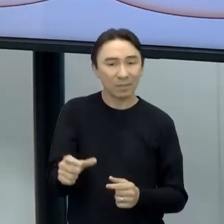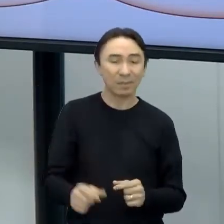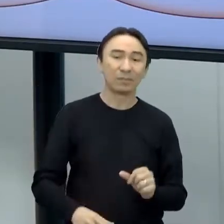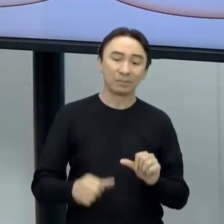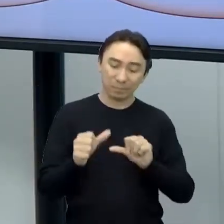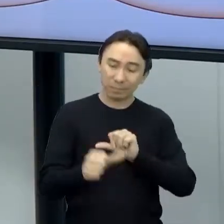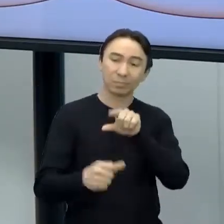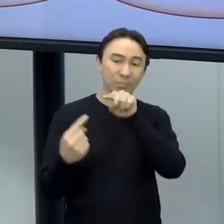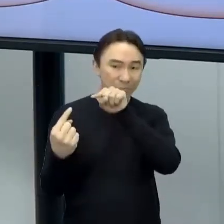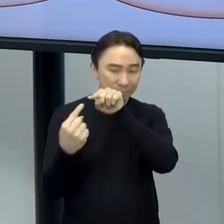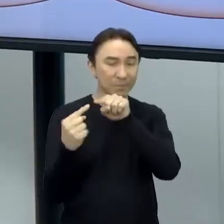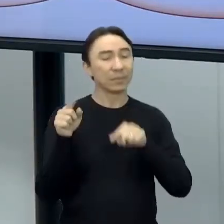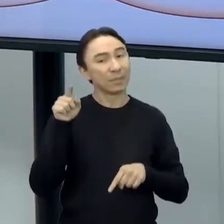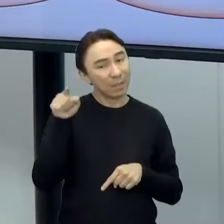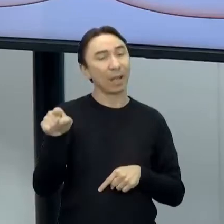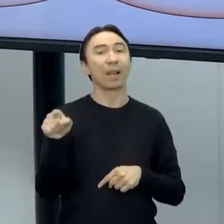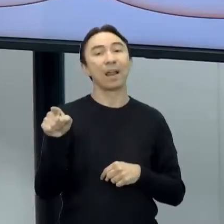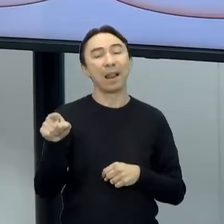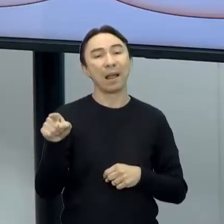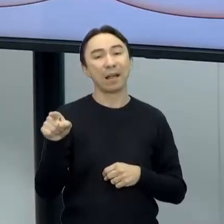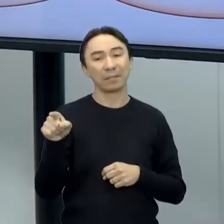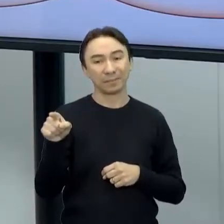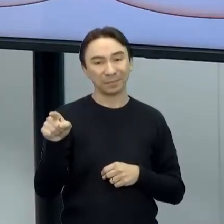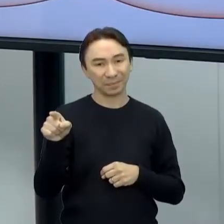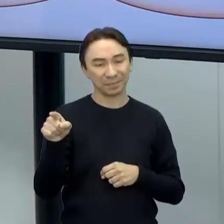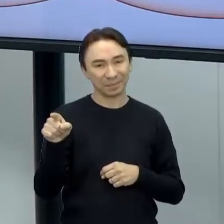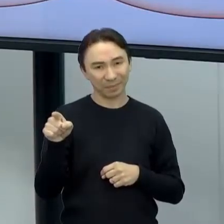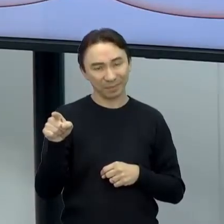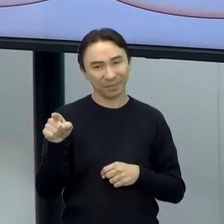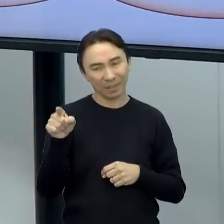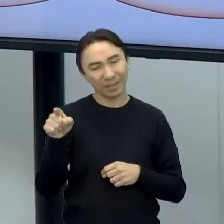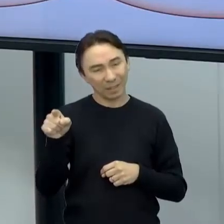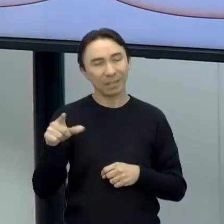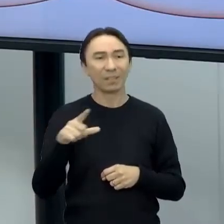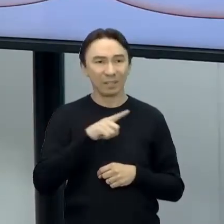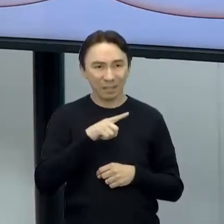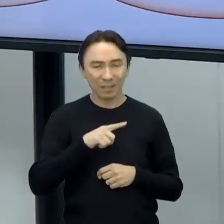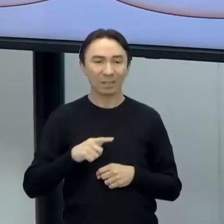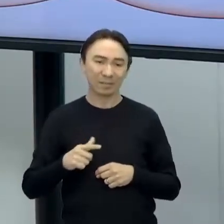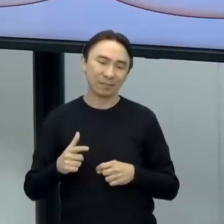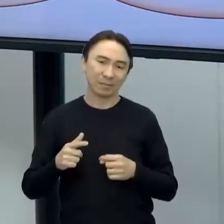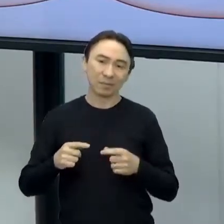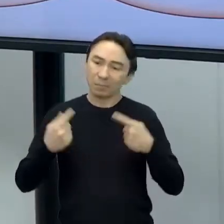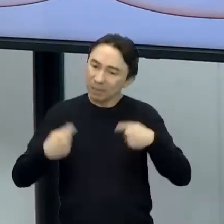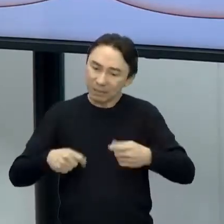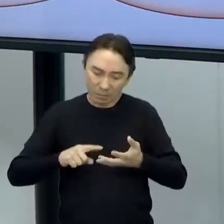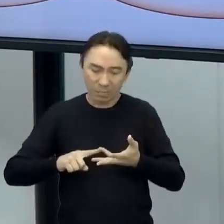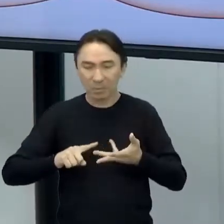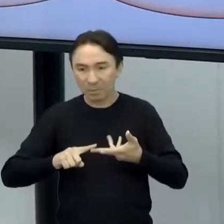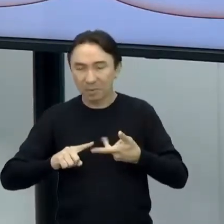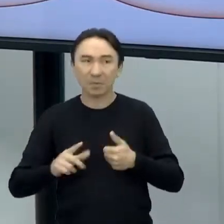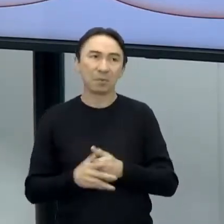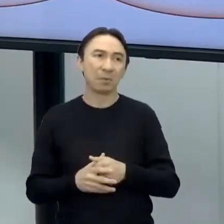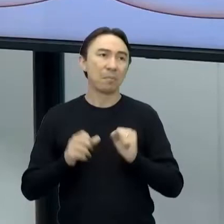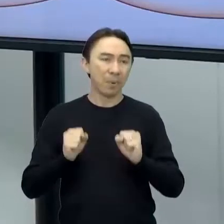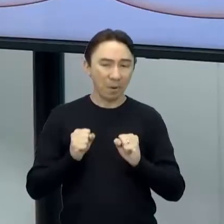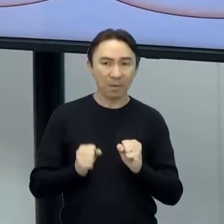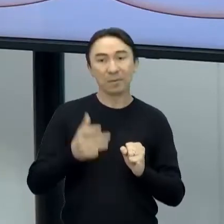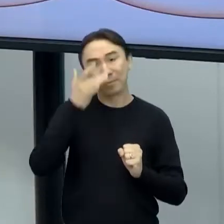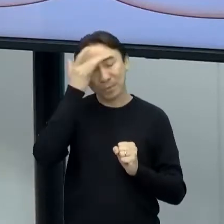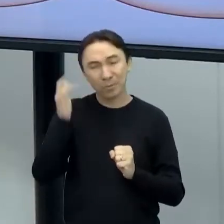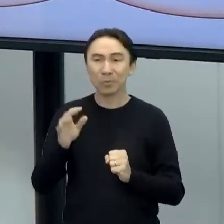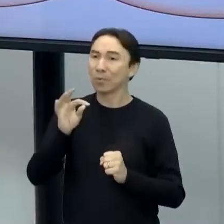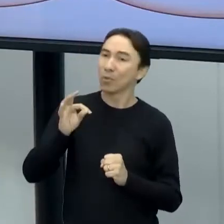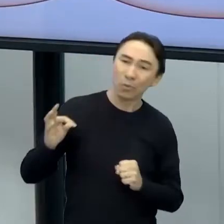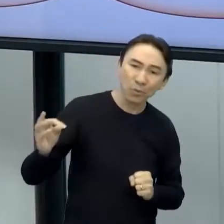aquele nicho de pessoas que tem a mesma queixa. Podem ser todas pessoas baixas, pode ser todas pessoas altas,